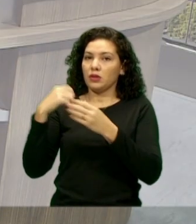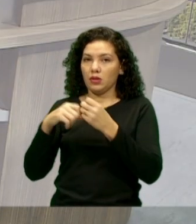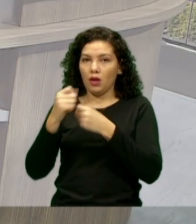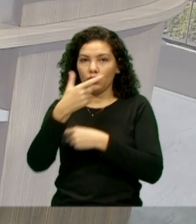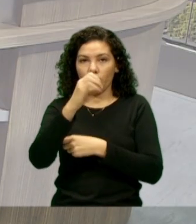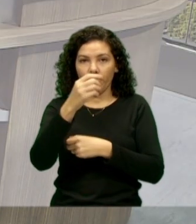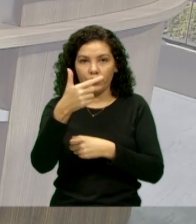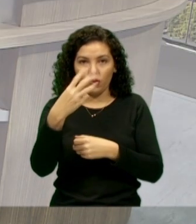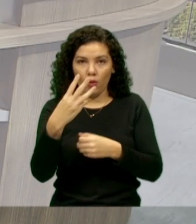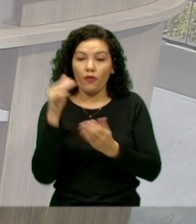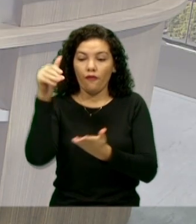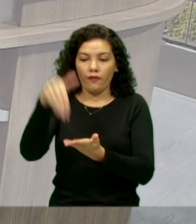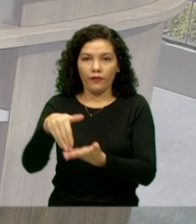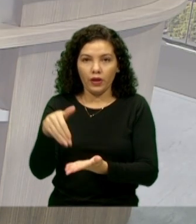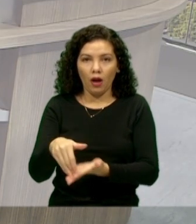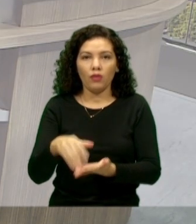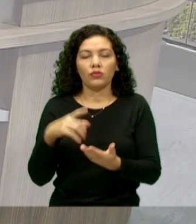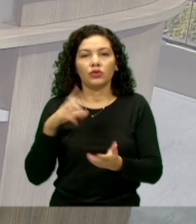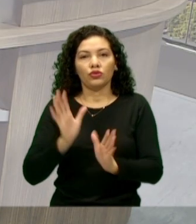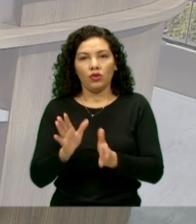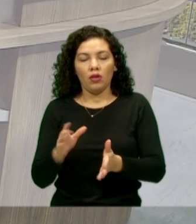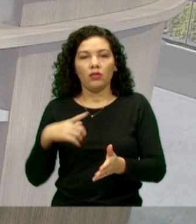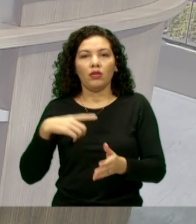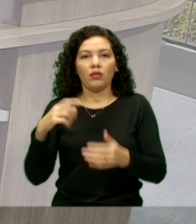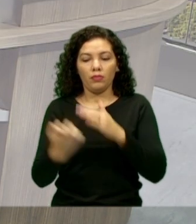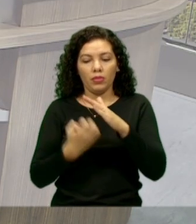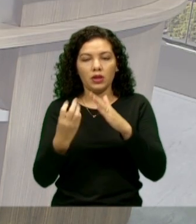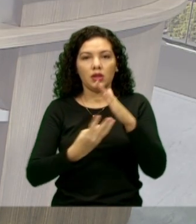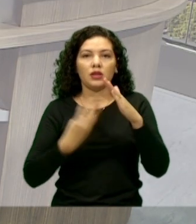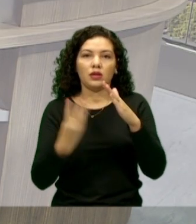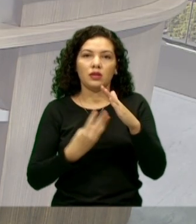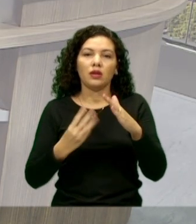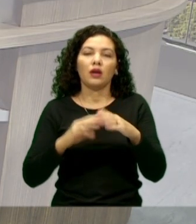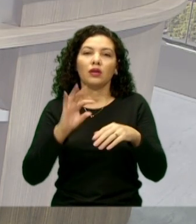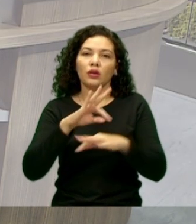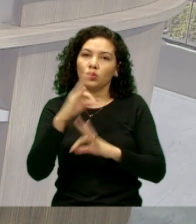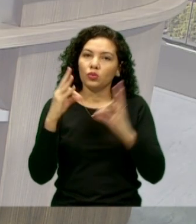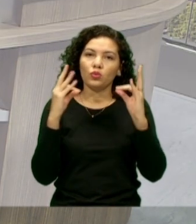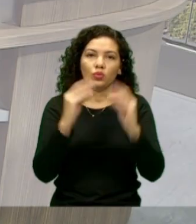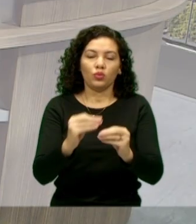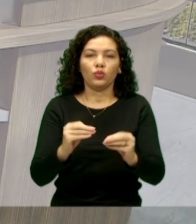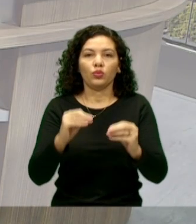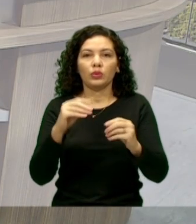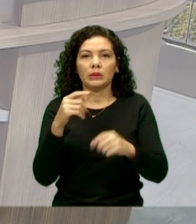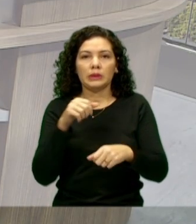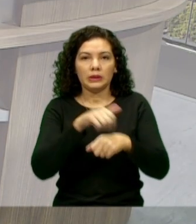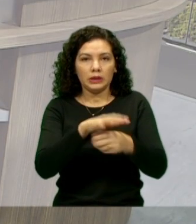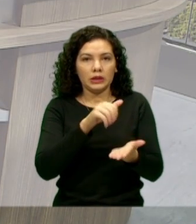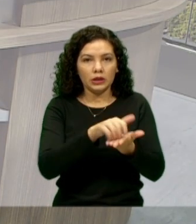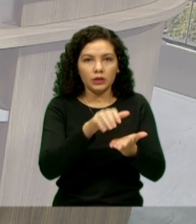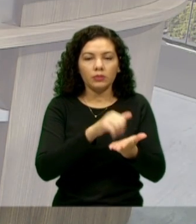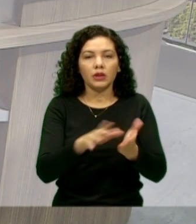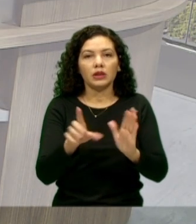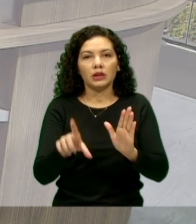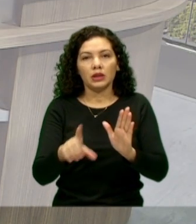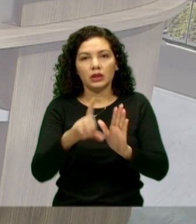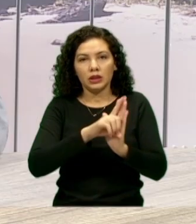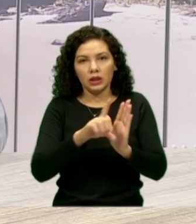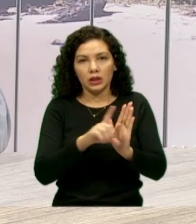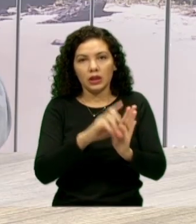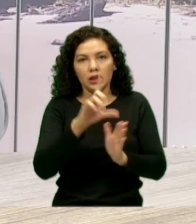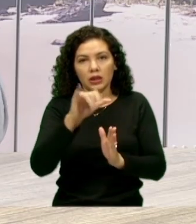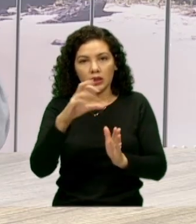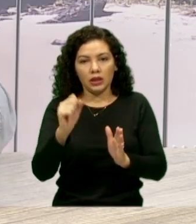passado. Já vinha com essa empresa já terceirizada, tudo por dispensa de licitação. Nós sempre fomos